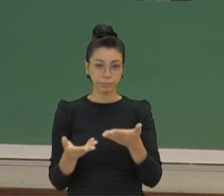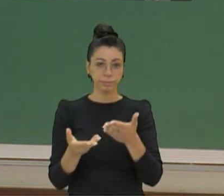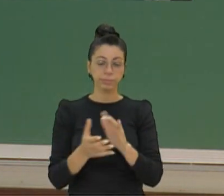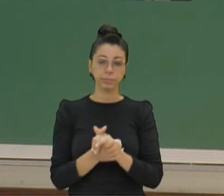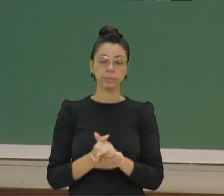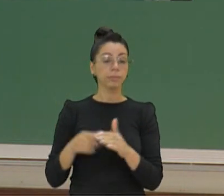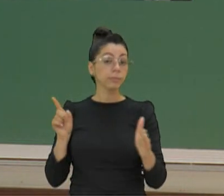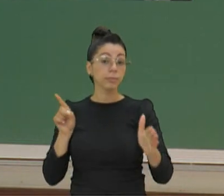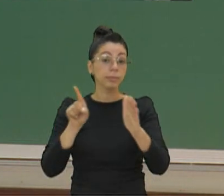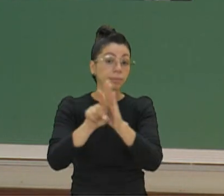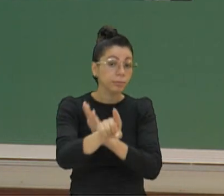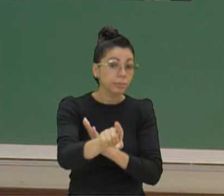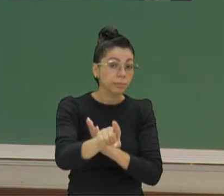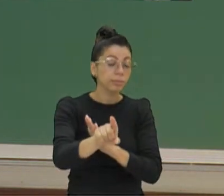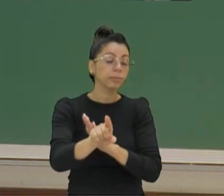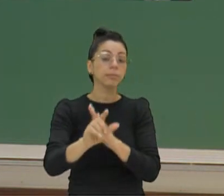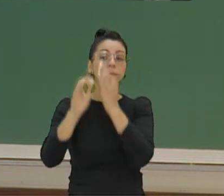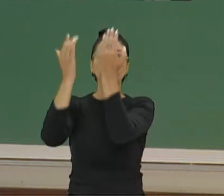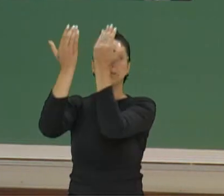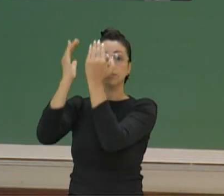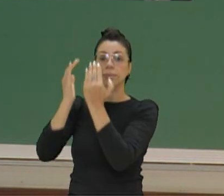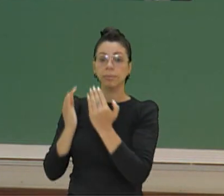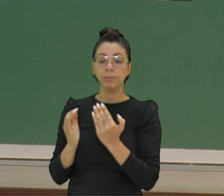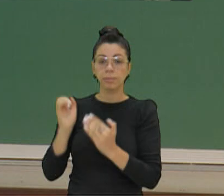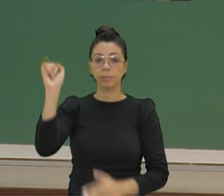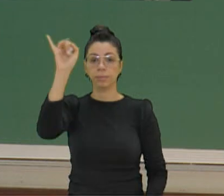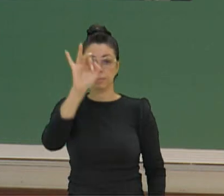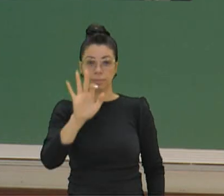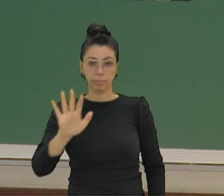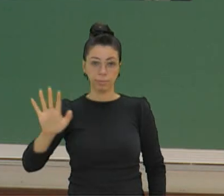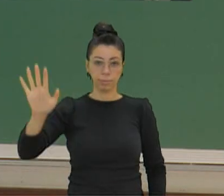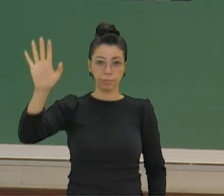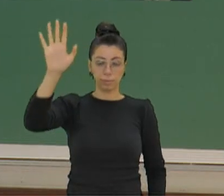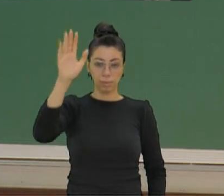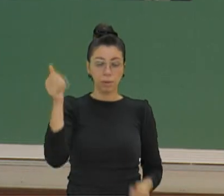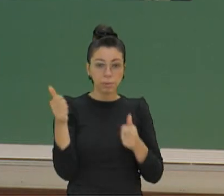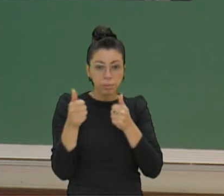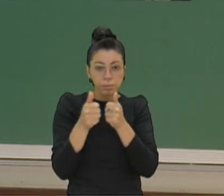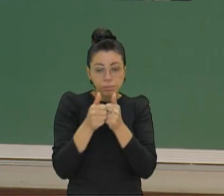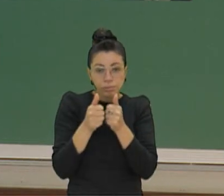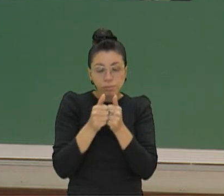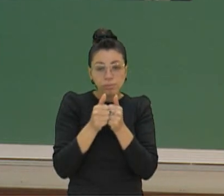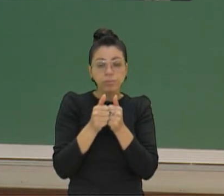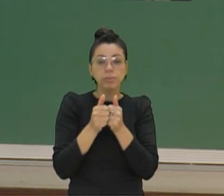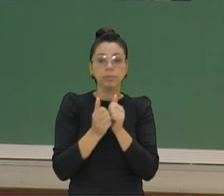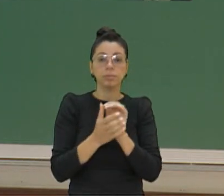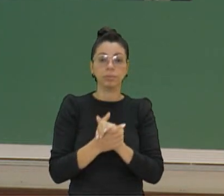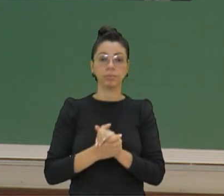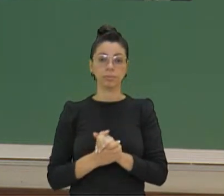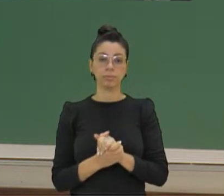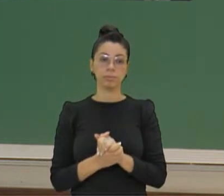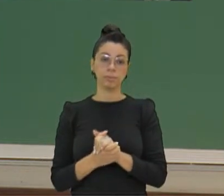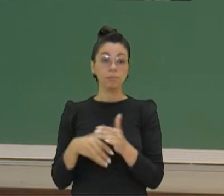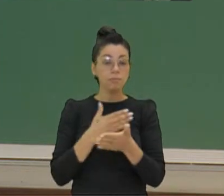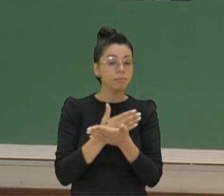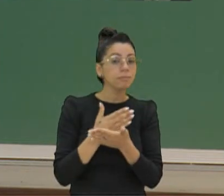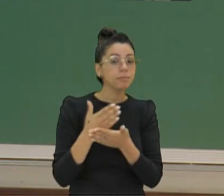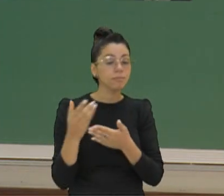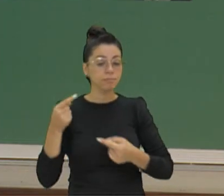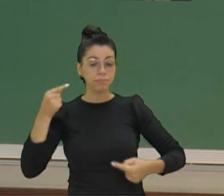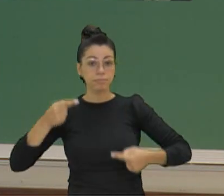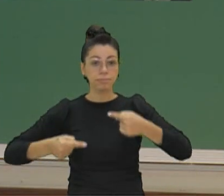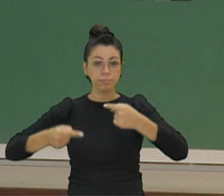com uma pergunta. Vocês vão fazer uma análise de uma imagem para mim, junto comigo, para a gente começar a